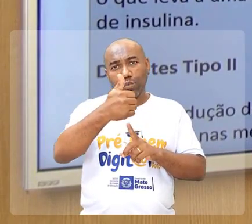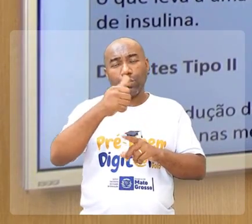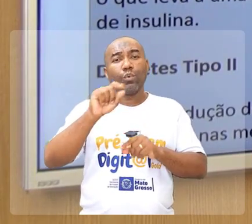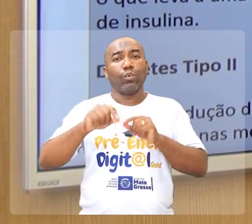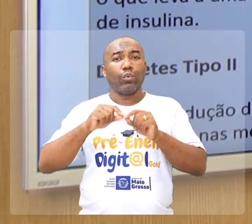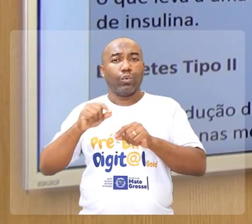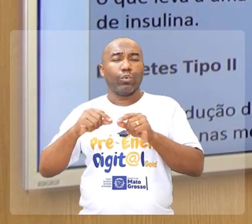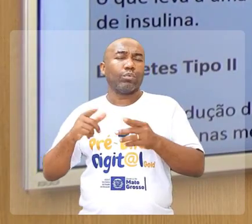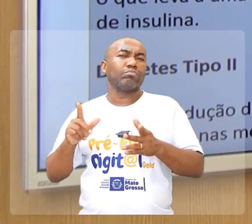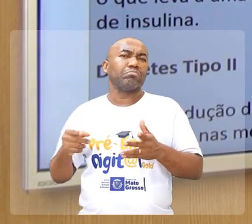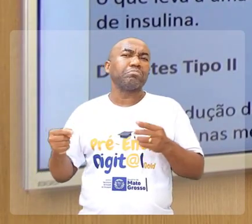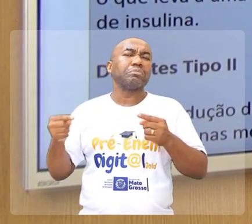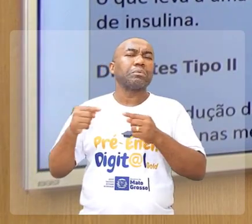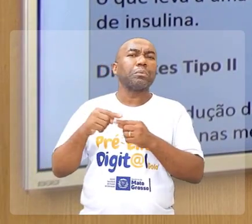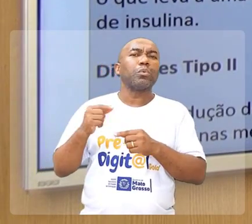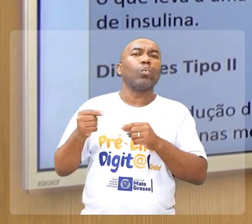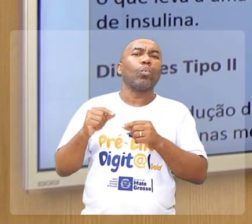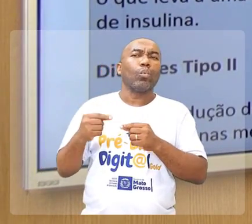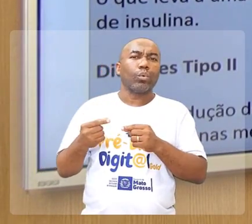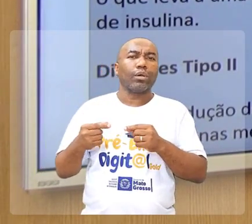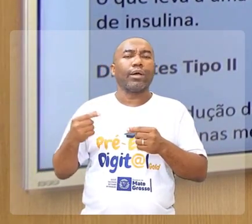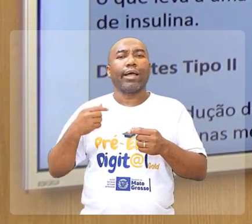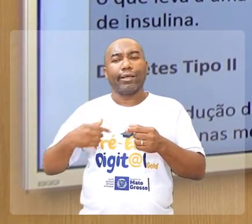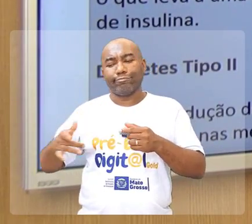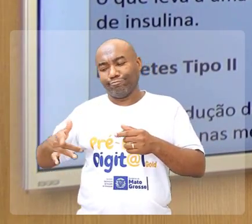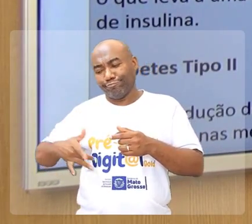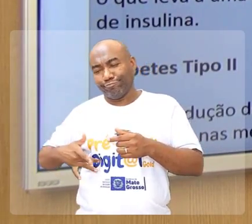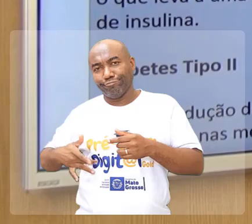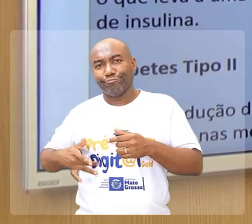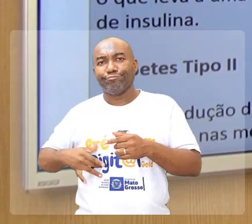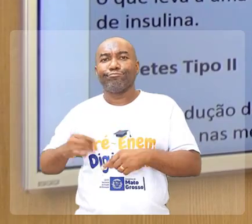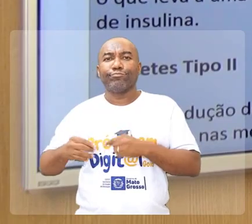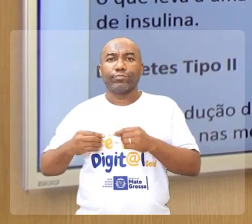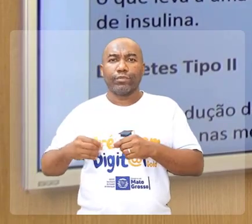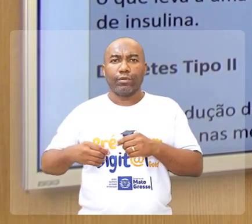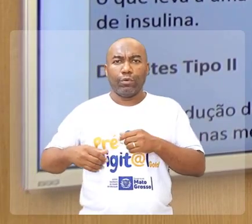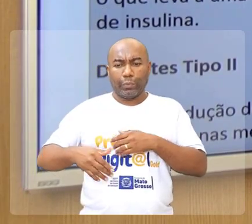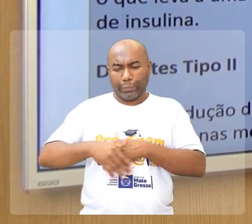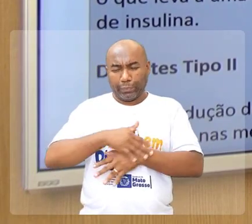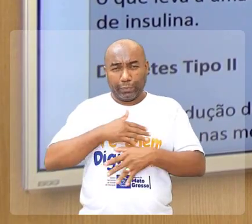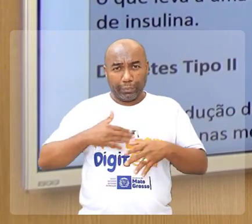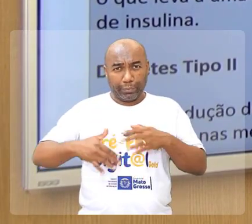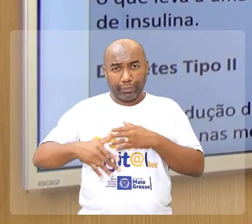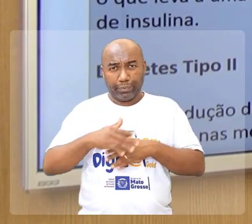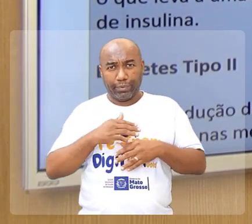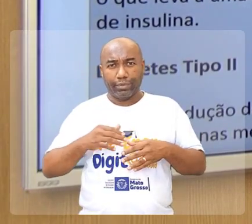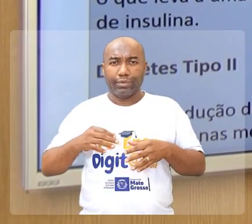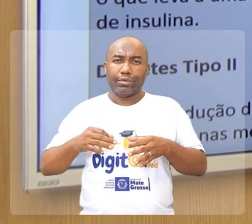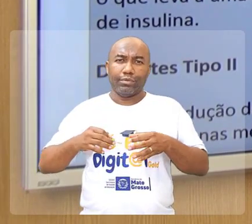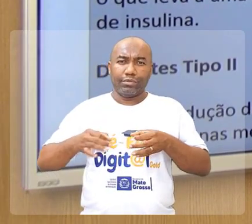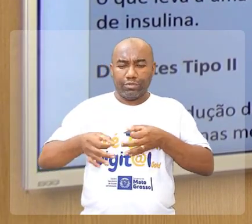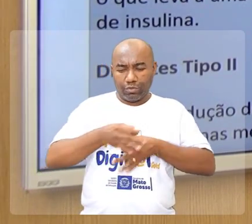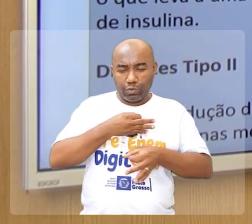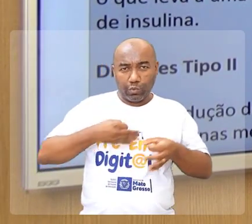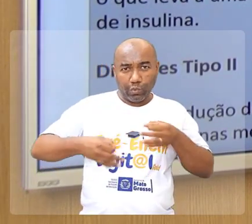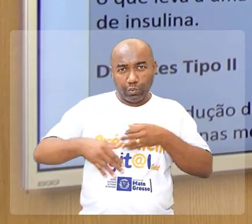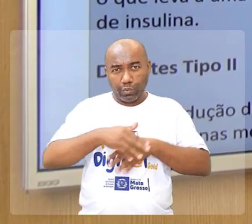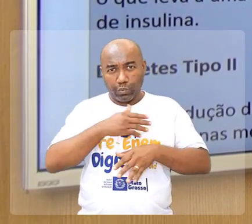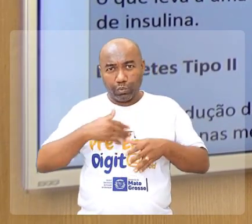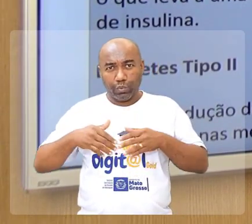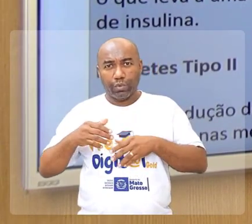tem como principal motivo uma ação autoimune. As células de defesa do corpo